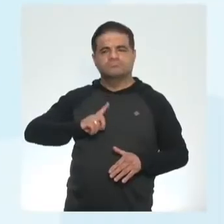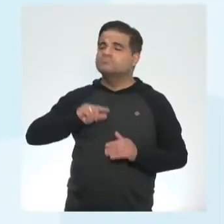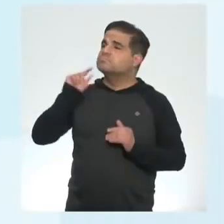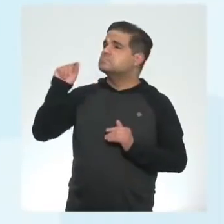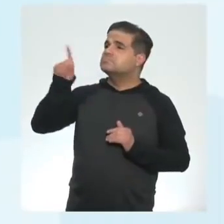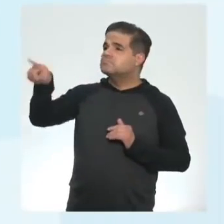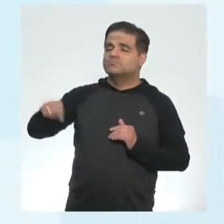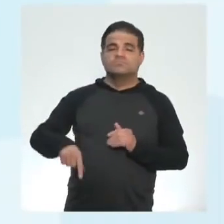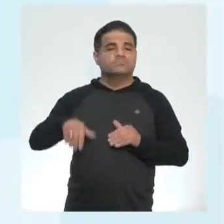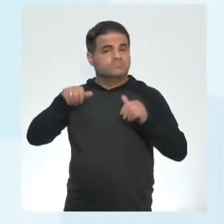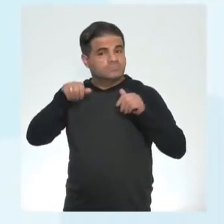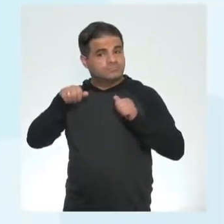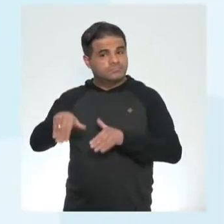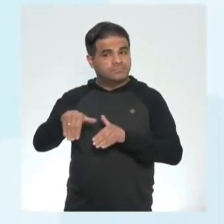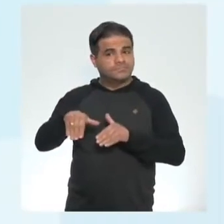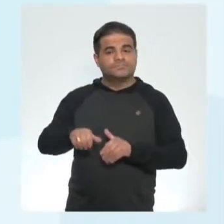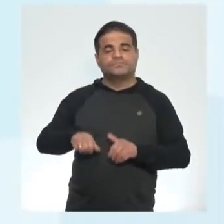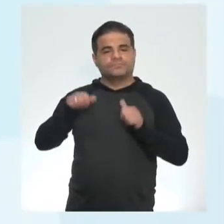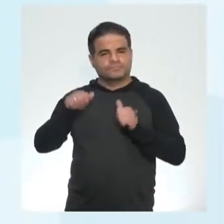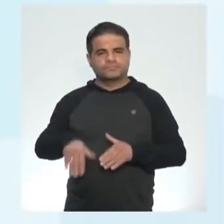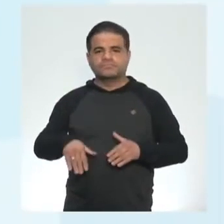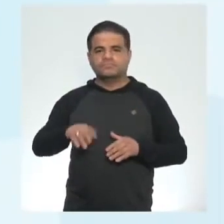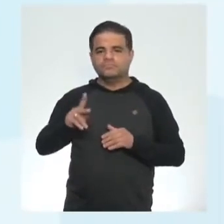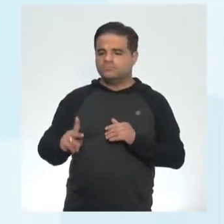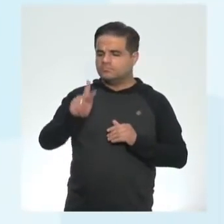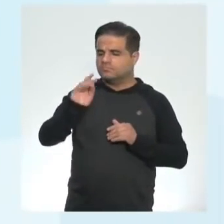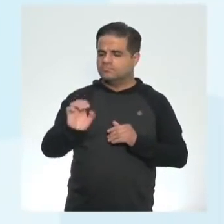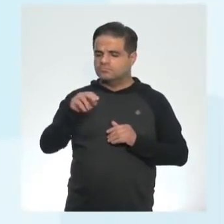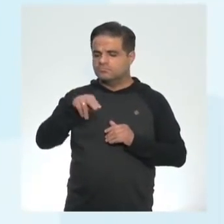o exército de